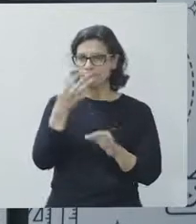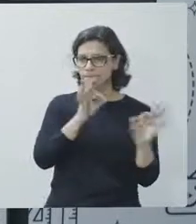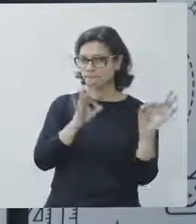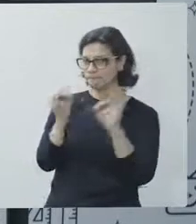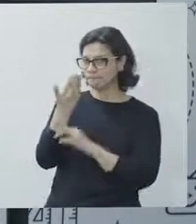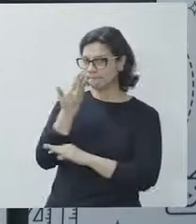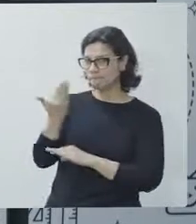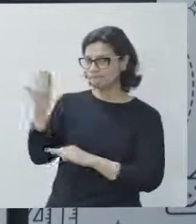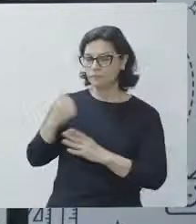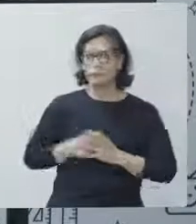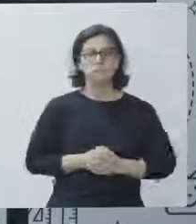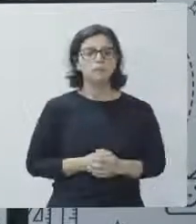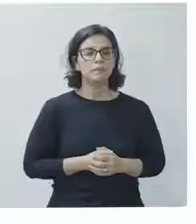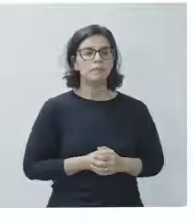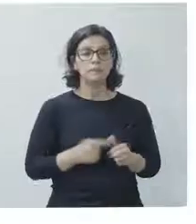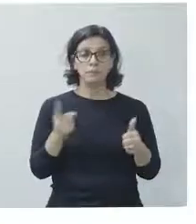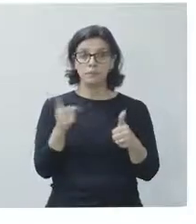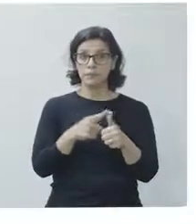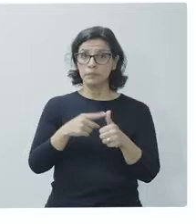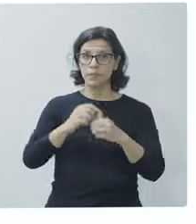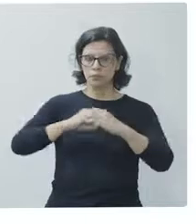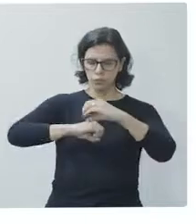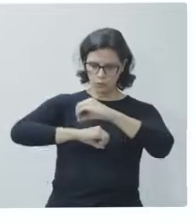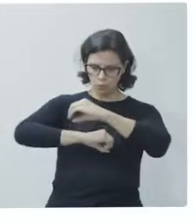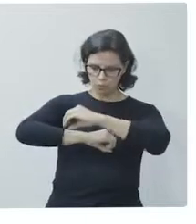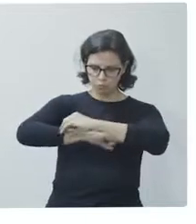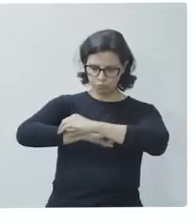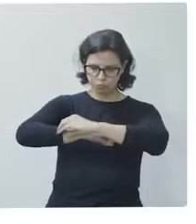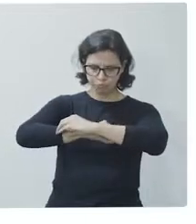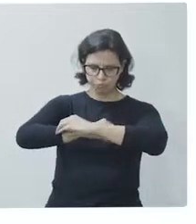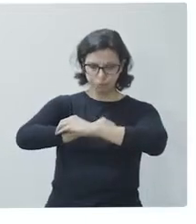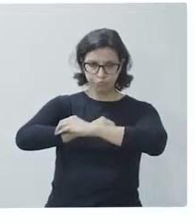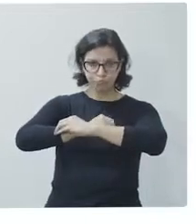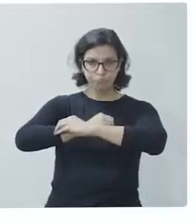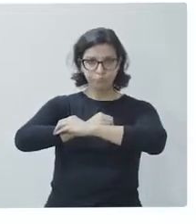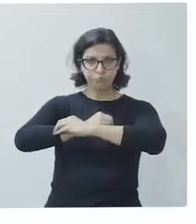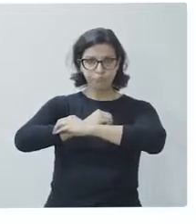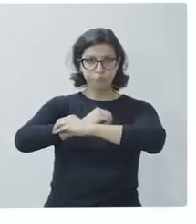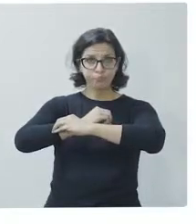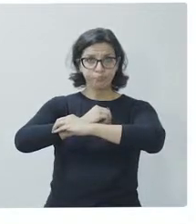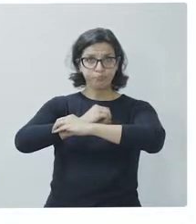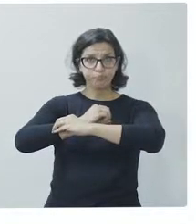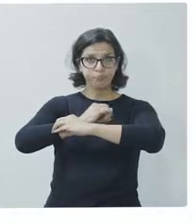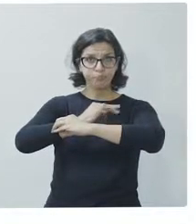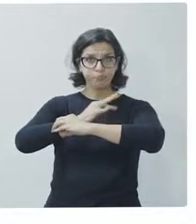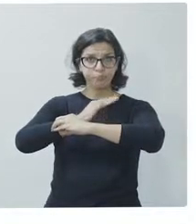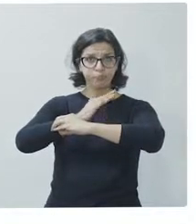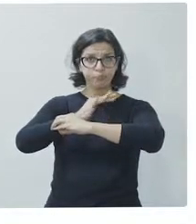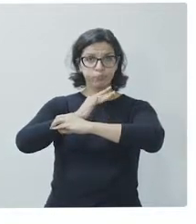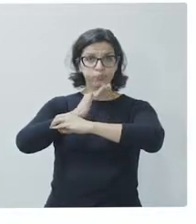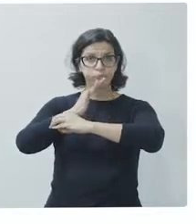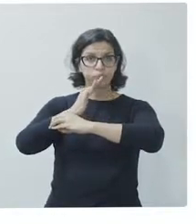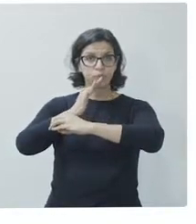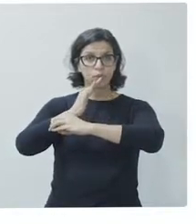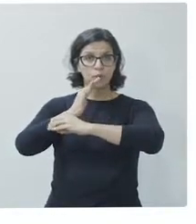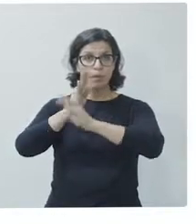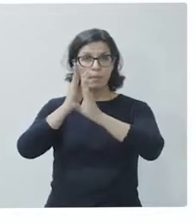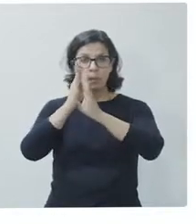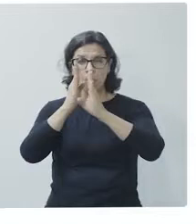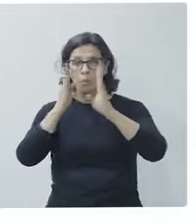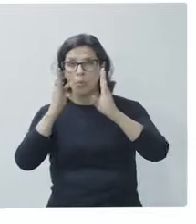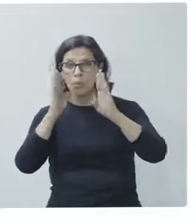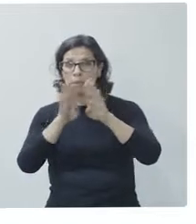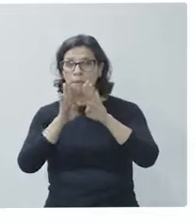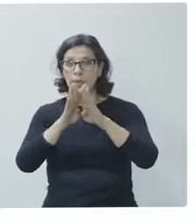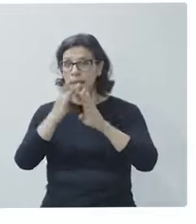comigo. Olha só. O primeiro raio de sol rasgou o céu e uma fresta se abriu no muro. A